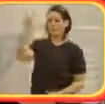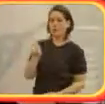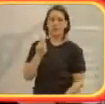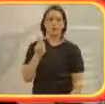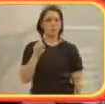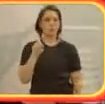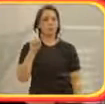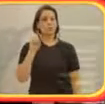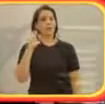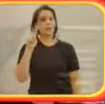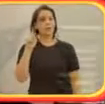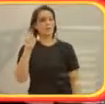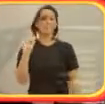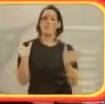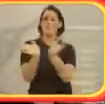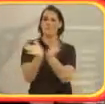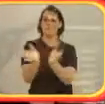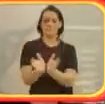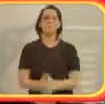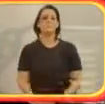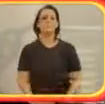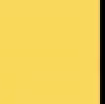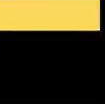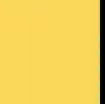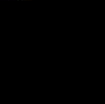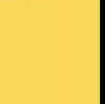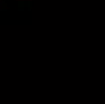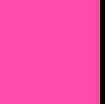de conhecer Dudu do Cavaco e Banda.